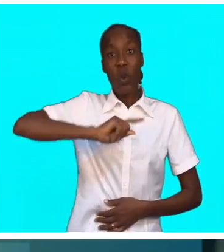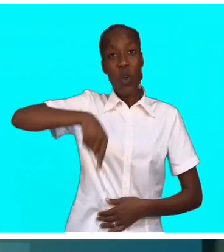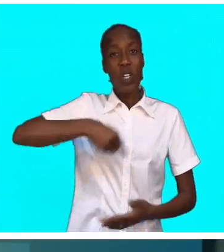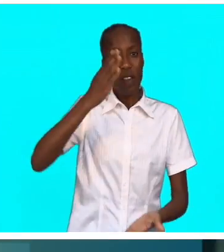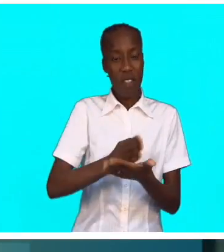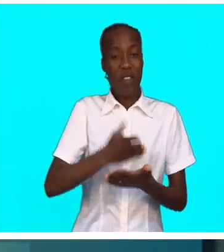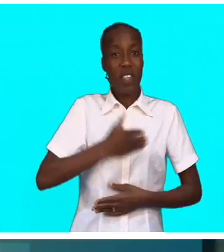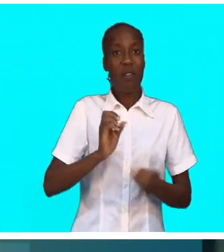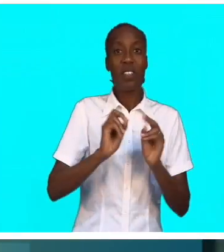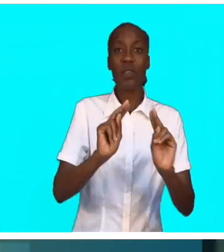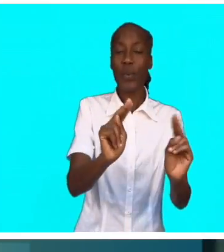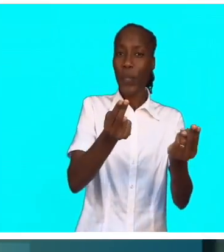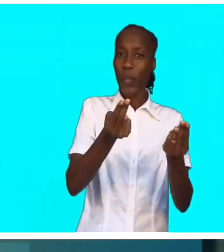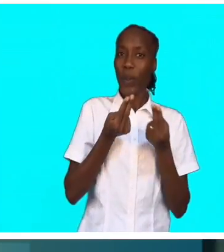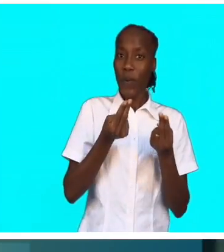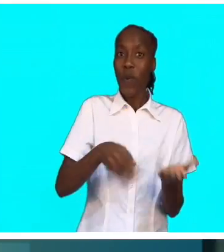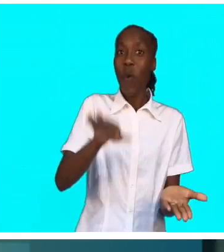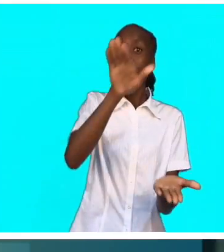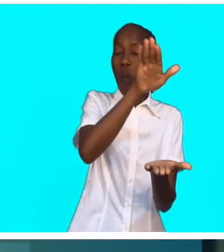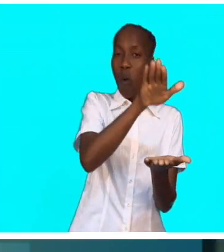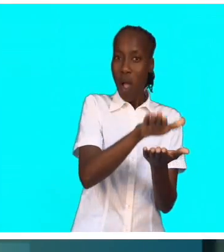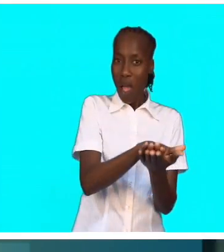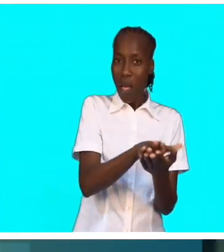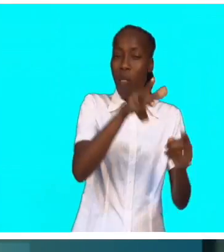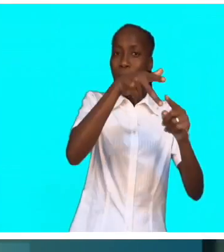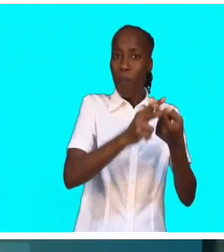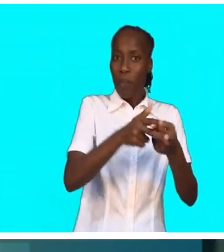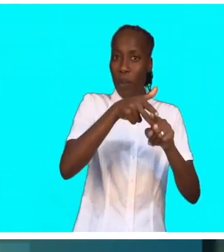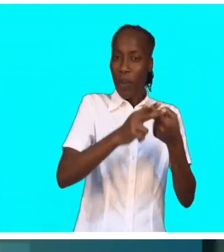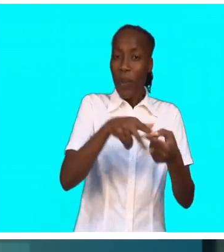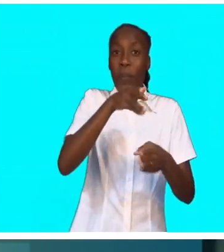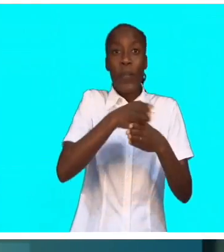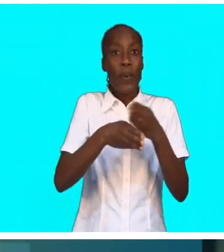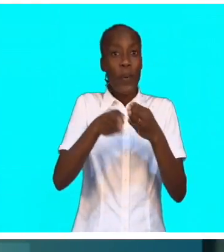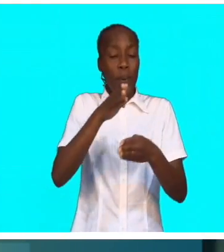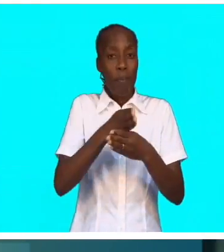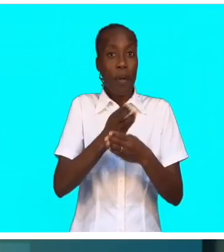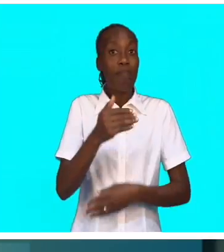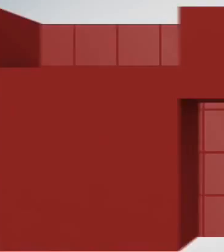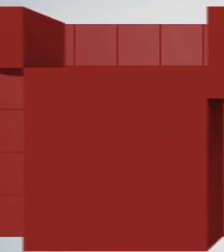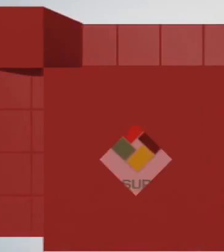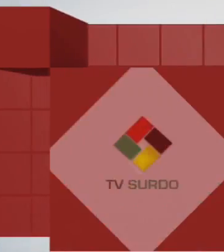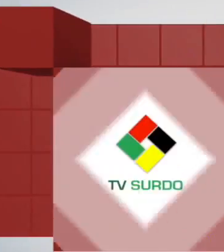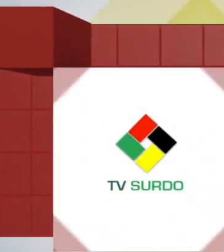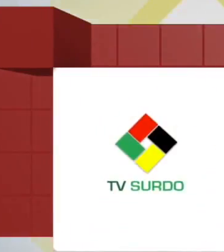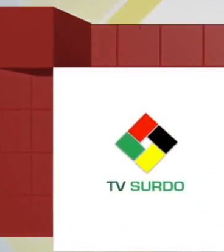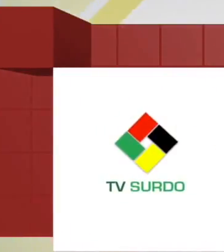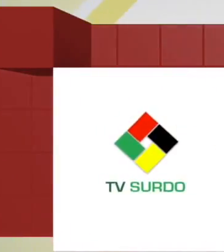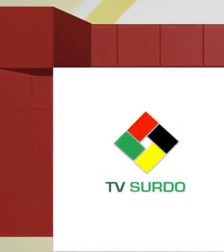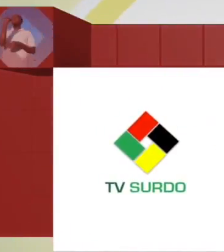nós mesmos. O que vamos fazer, na verdade, é reativar aquilo que é o nosso talírio de manutenção de obras. tchau. Tchau, tchau.